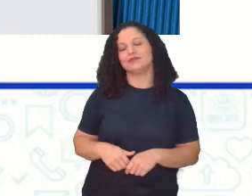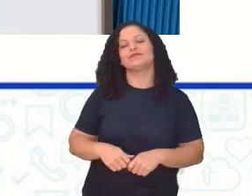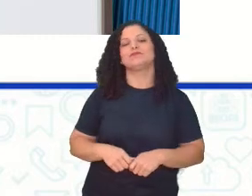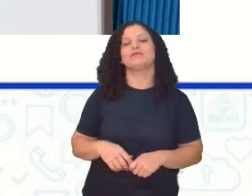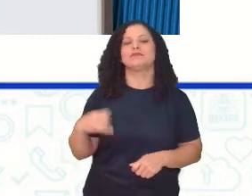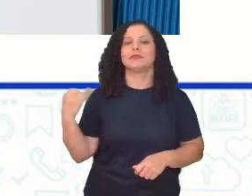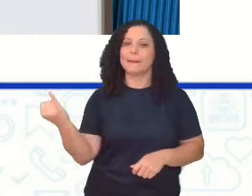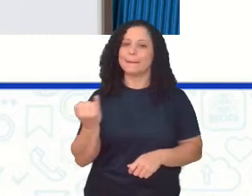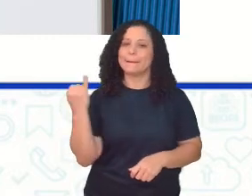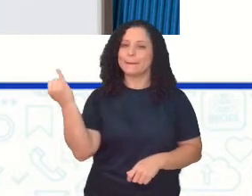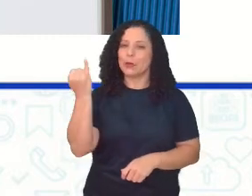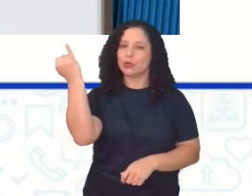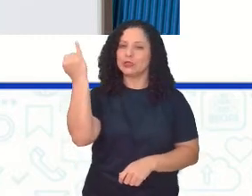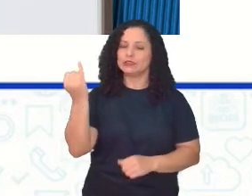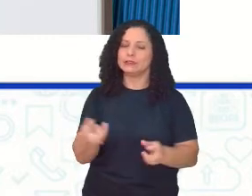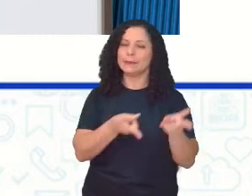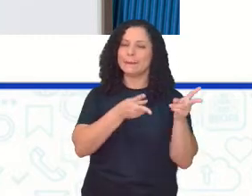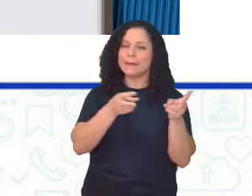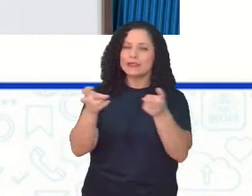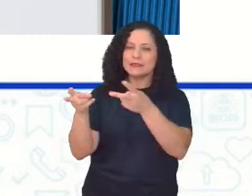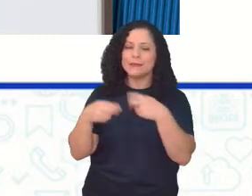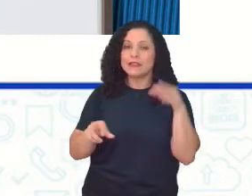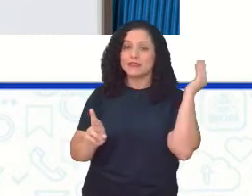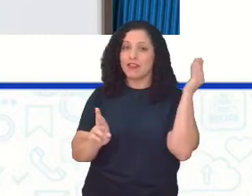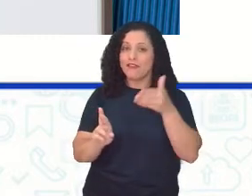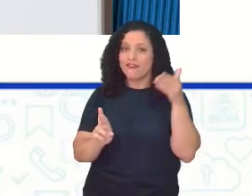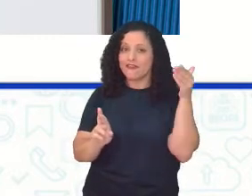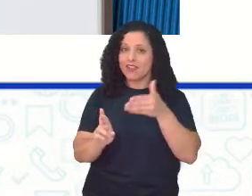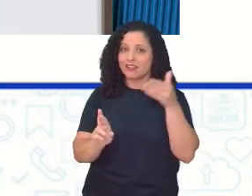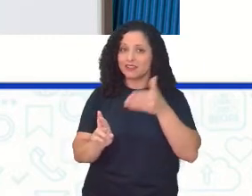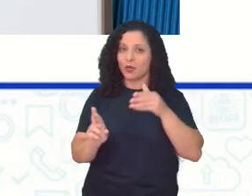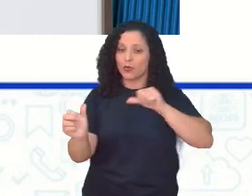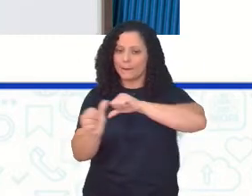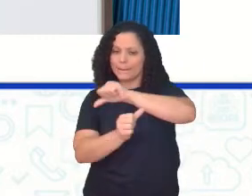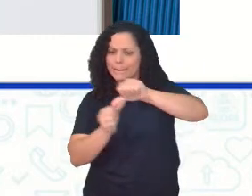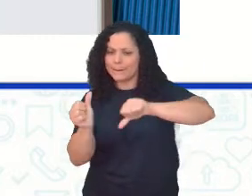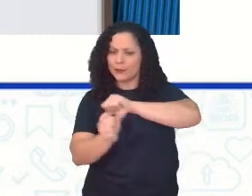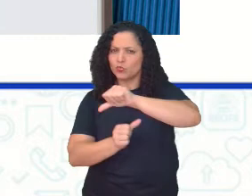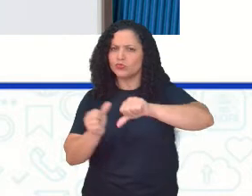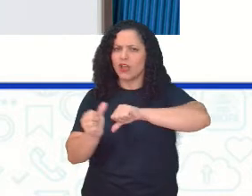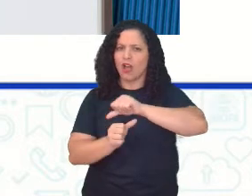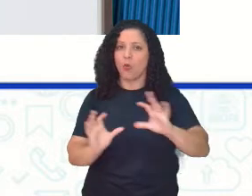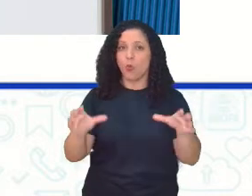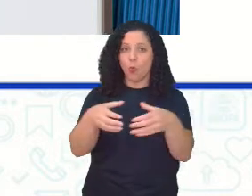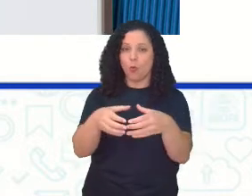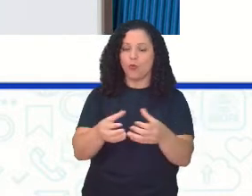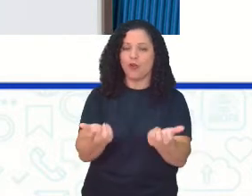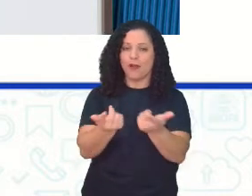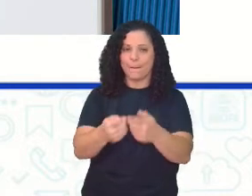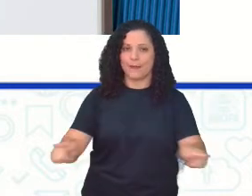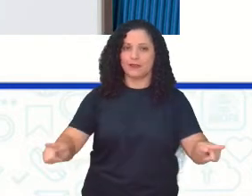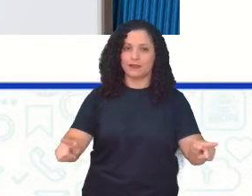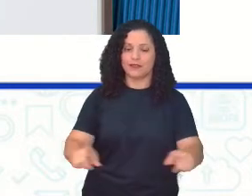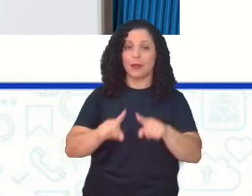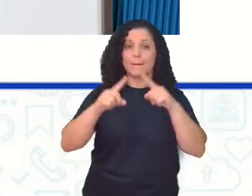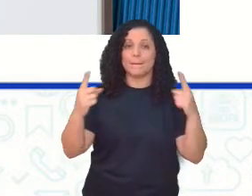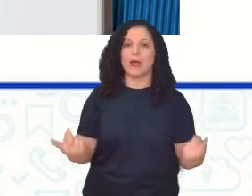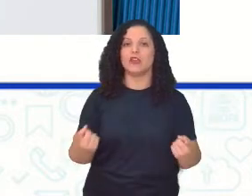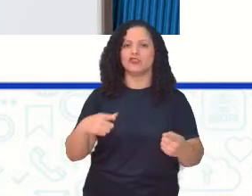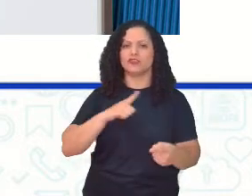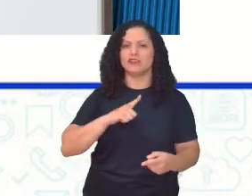você perceber que esse referencial ele troca a classe gramatical, mas ele tem o mesmo efeito